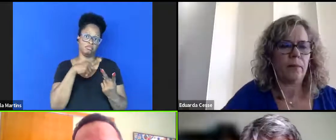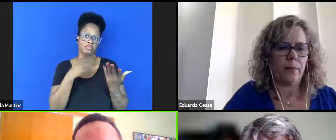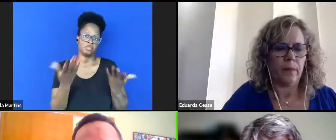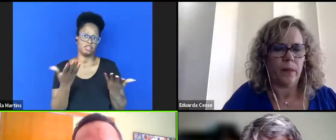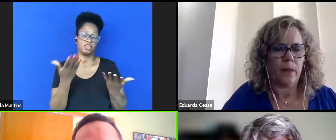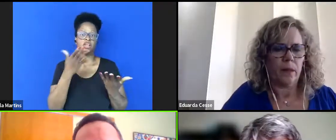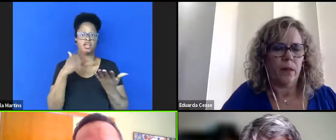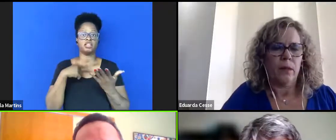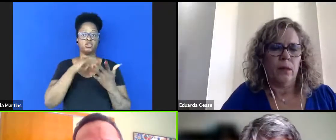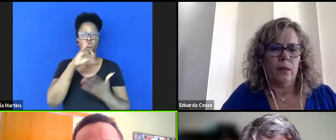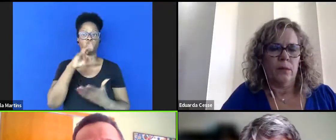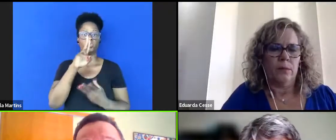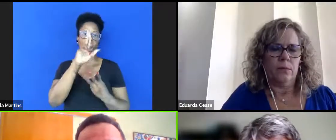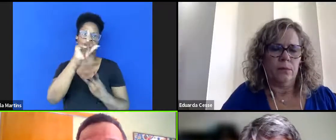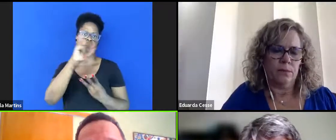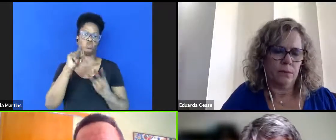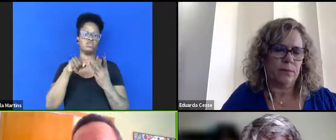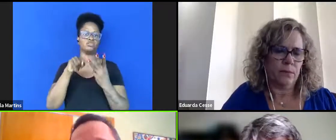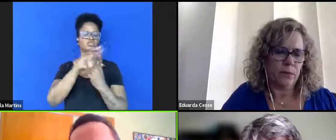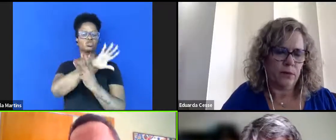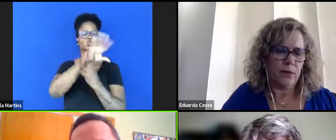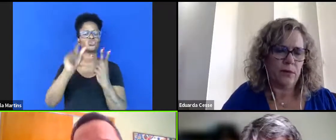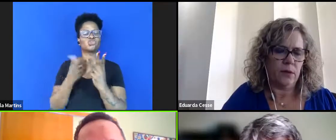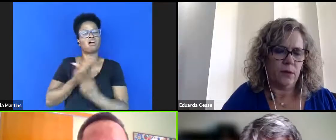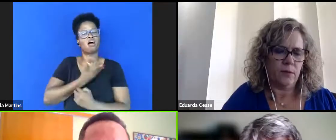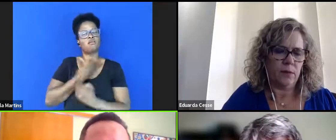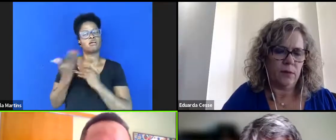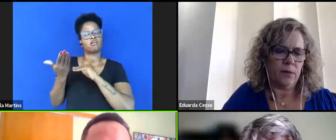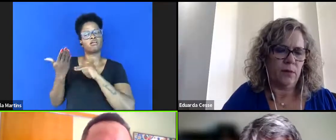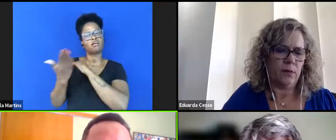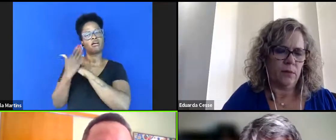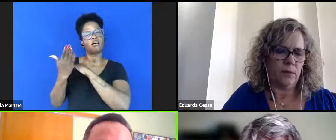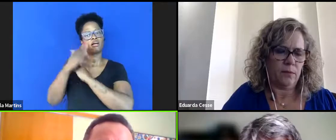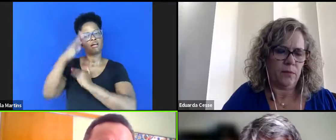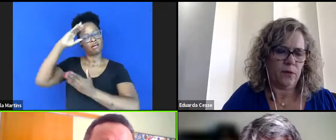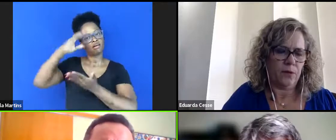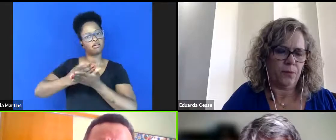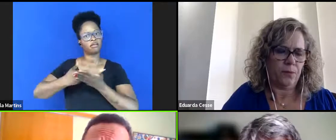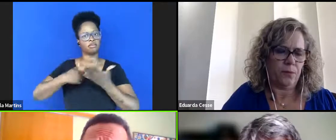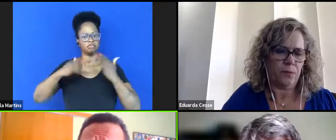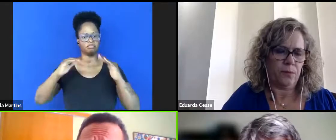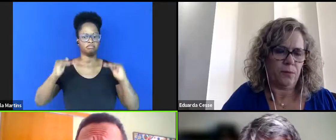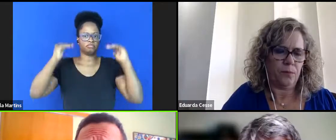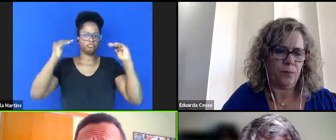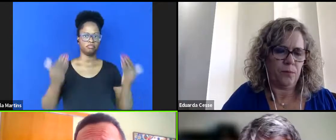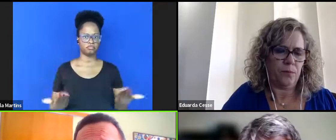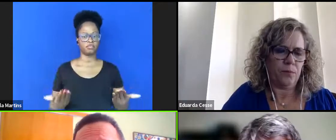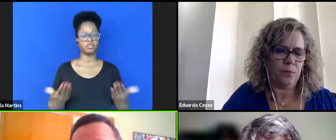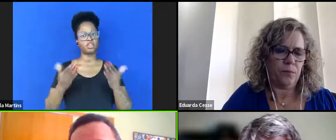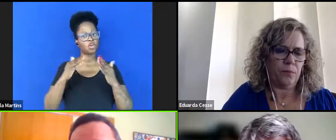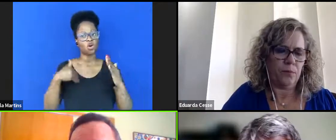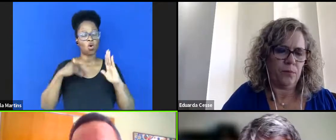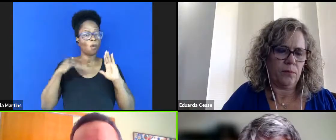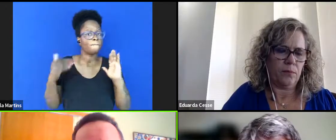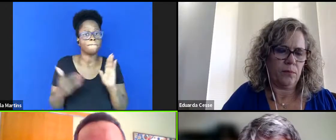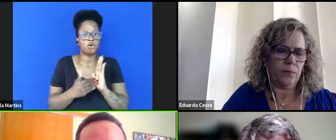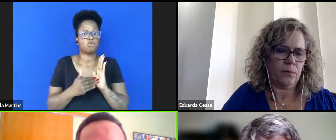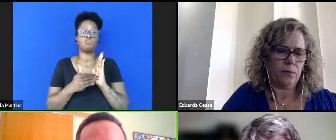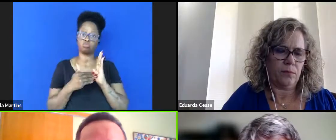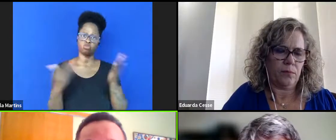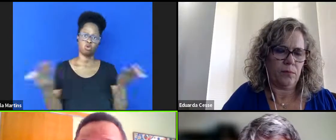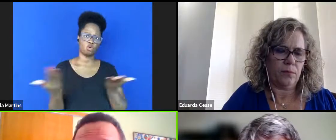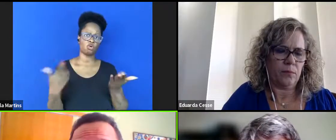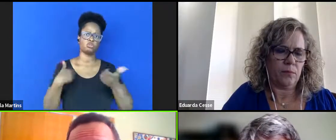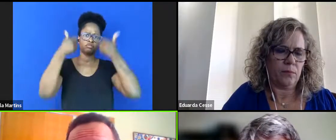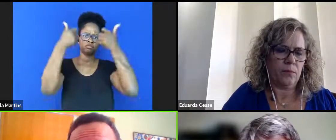Júlia, né, todos colegas do João que colaboraram muito para ter uma tese nesse nível. E por fim, assim, por questões, claro, eu estou falando aqui